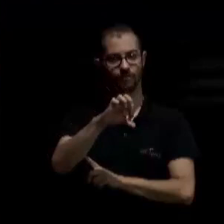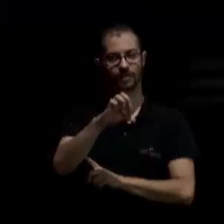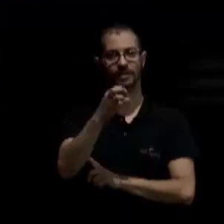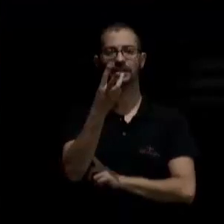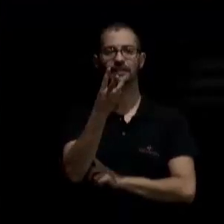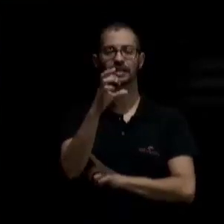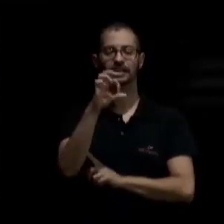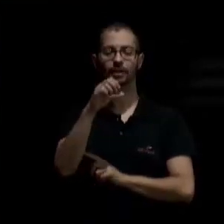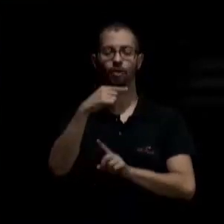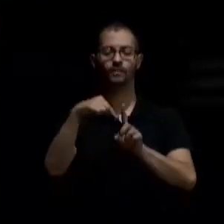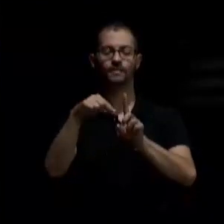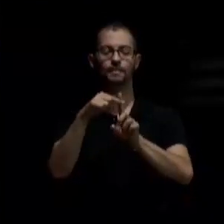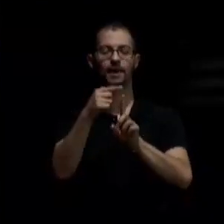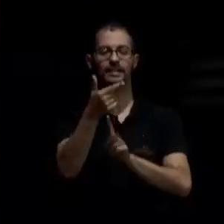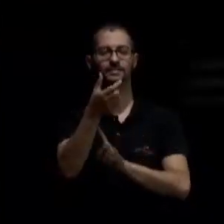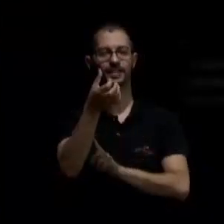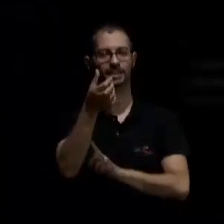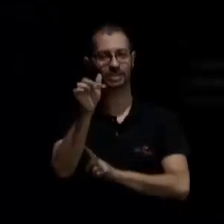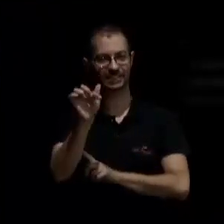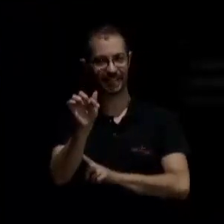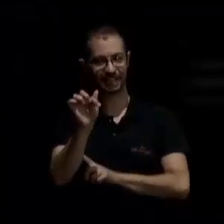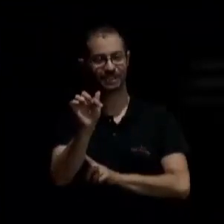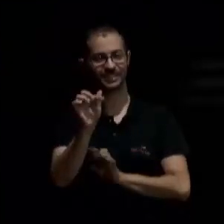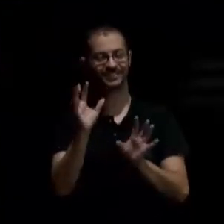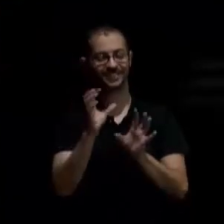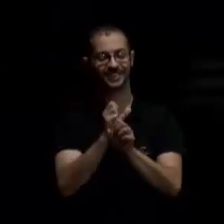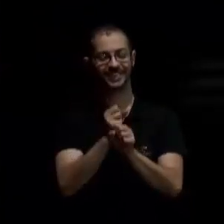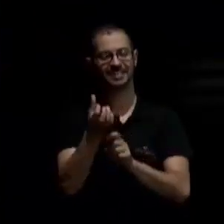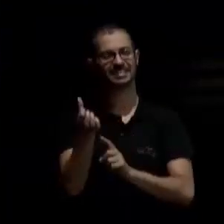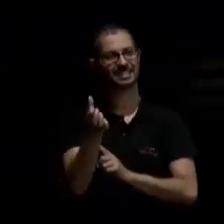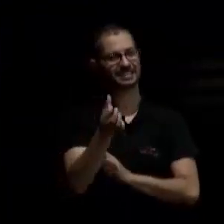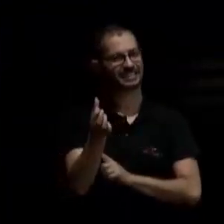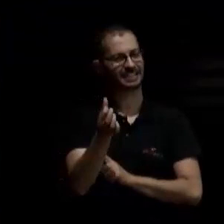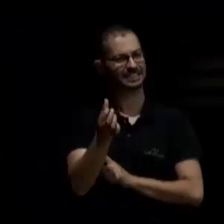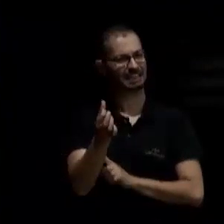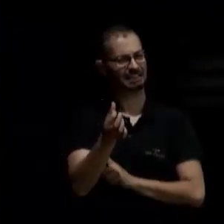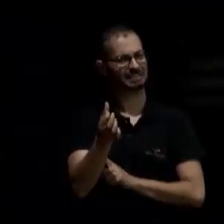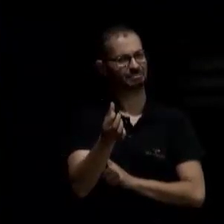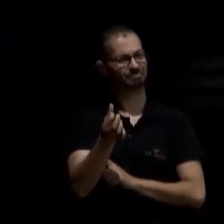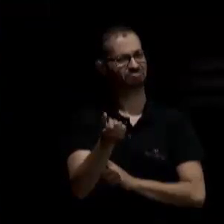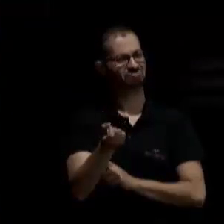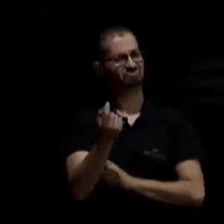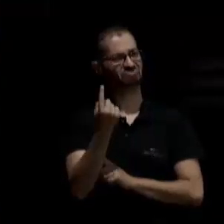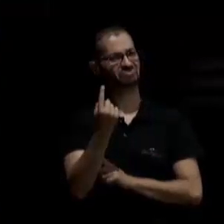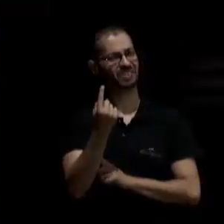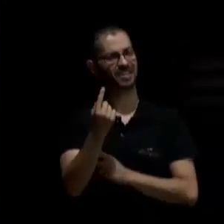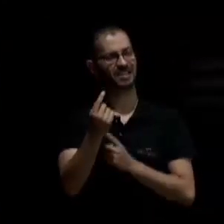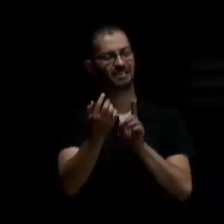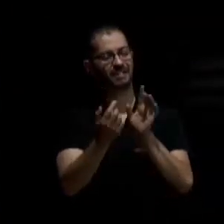39 com 27, 66. Será que é por acaso que o candelabro